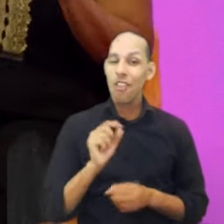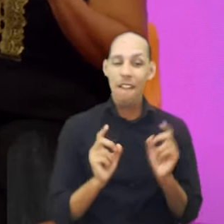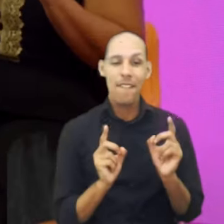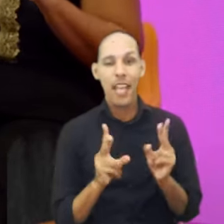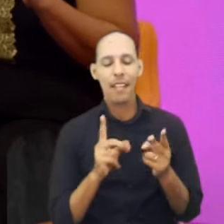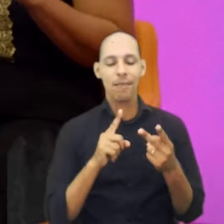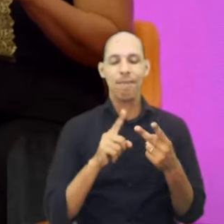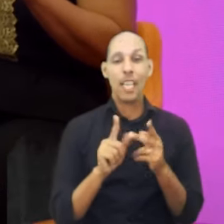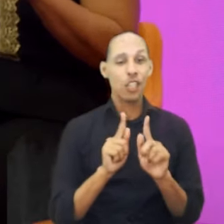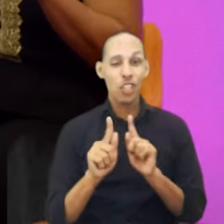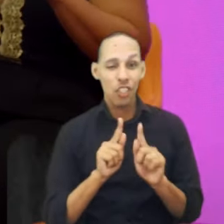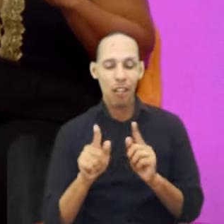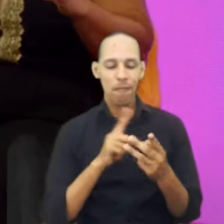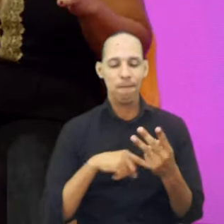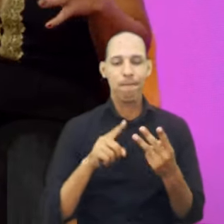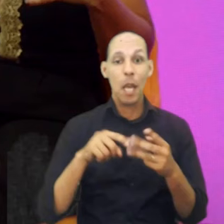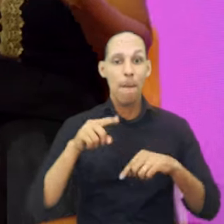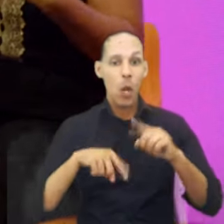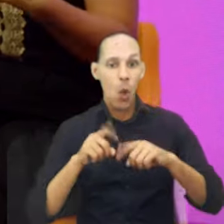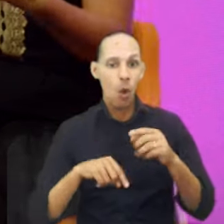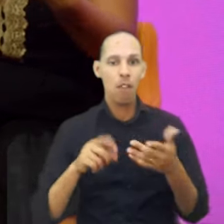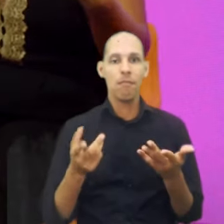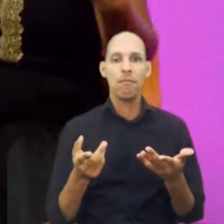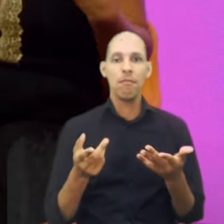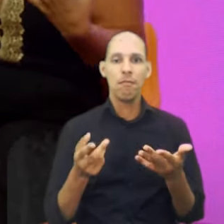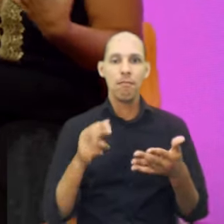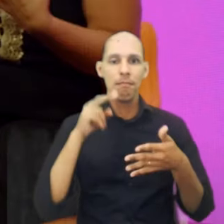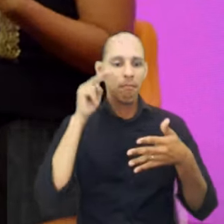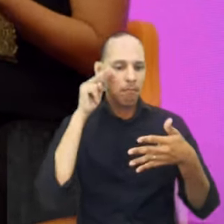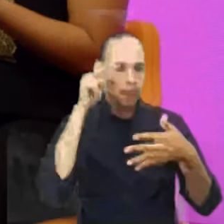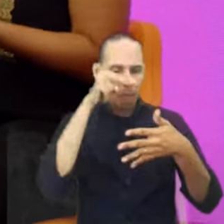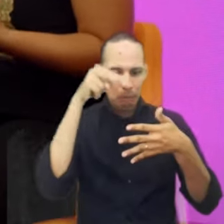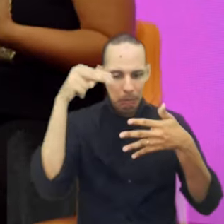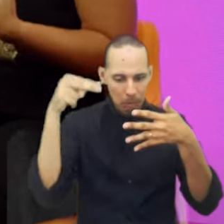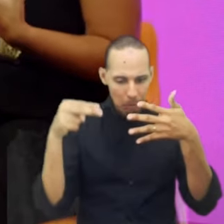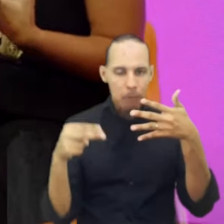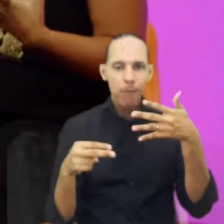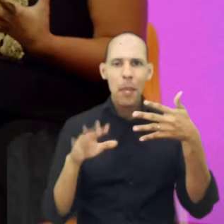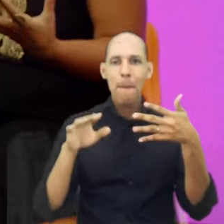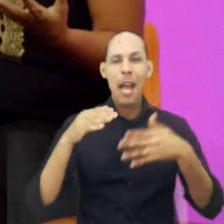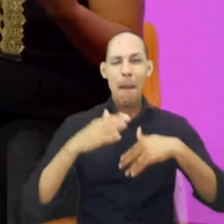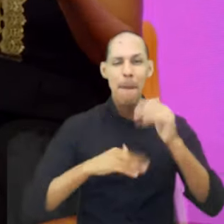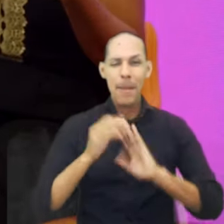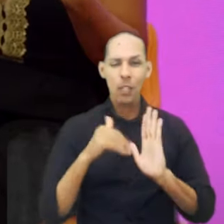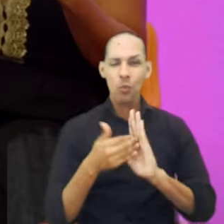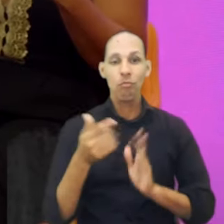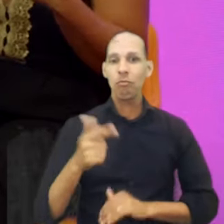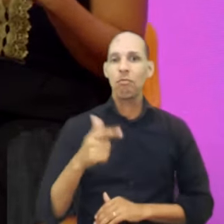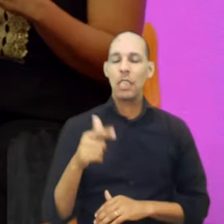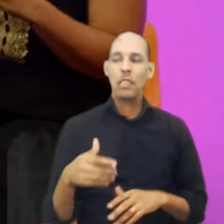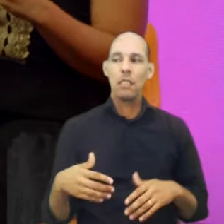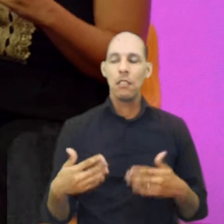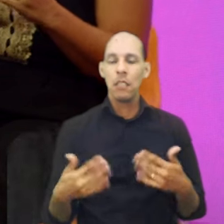vendas, tem a questão da gestão com os números, tem a questão do produto, então olhar para tudo isso, porque às vezes a gente não tem todas as habilidades, mas